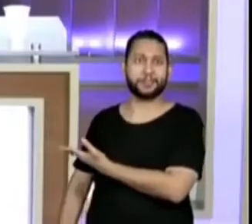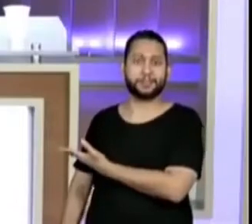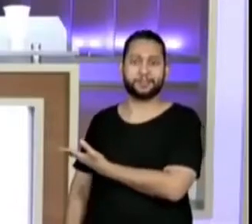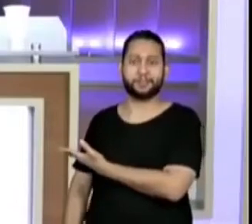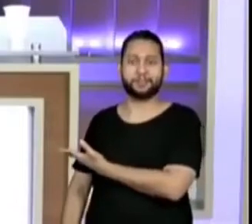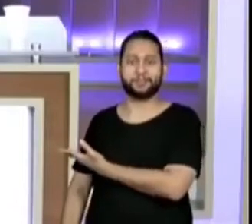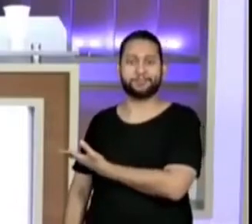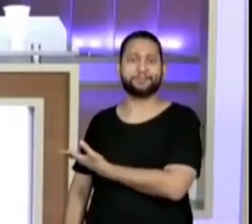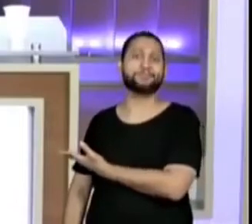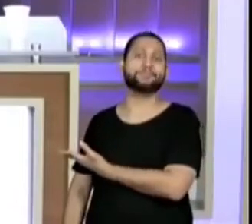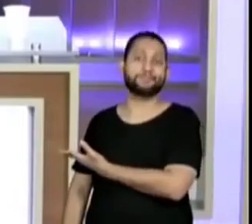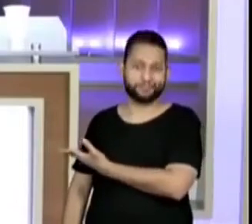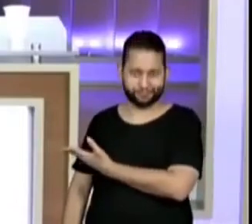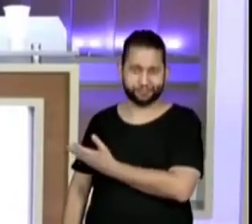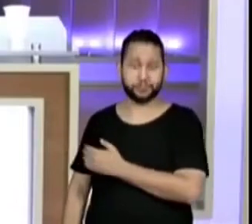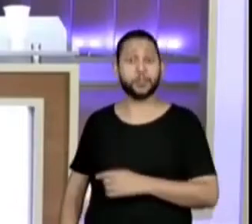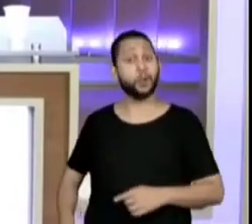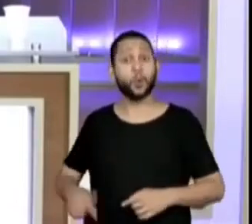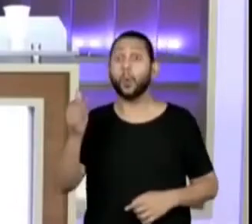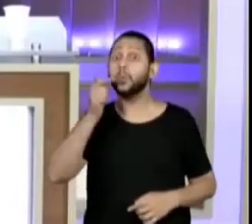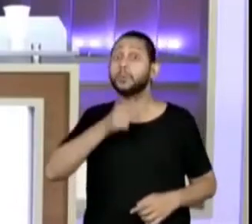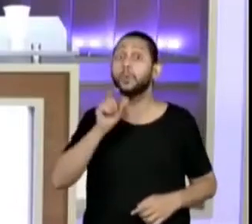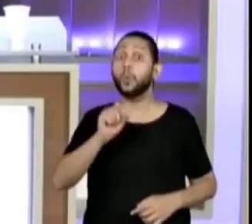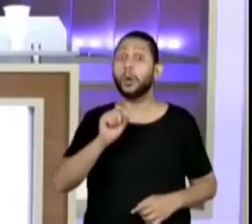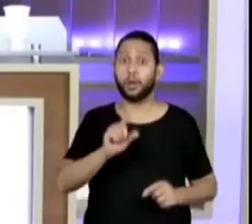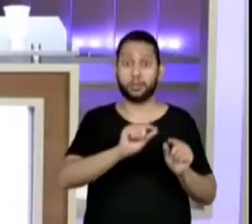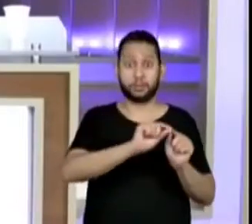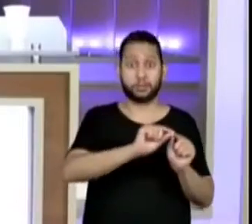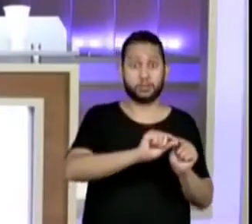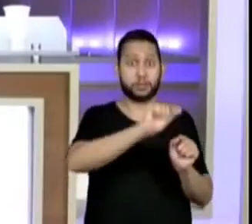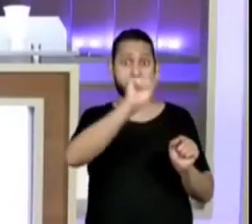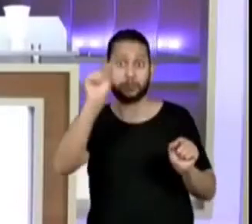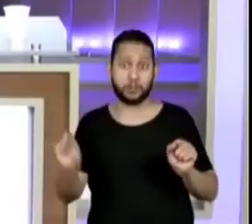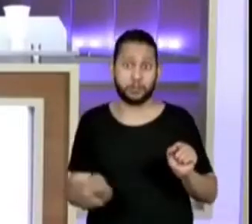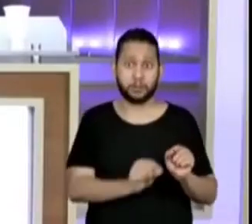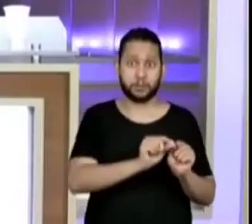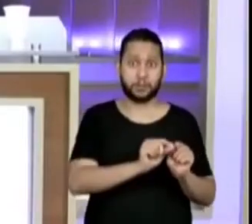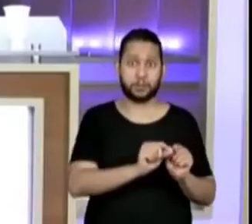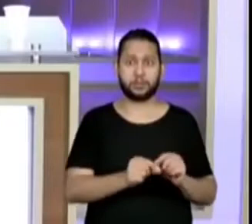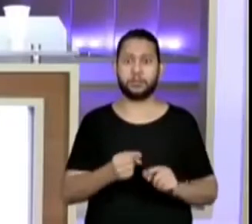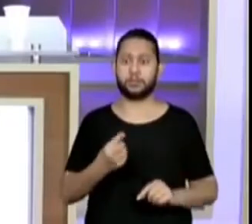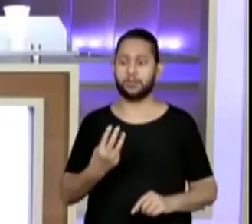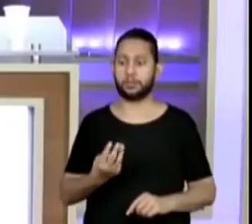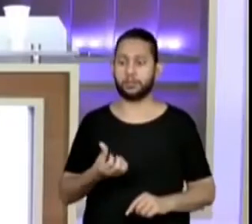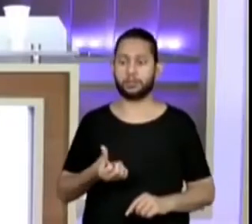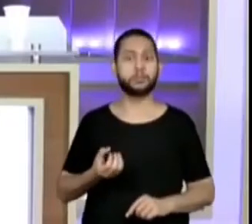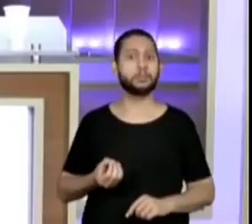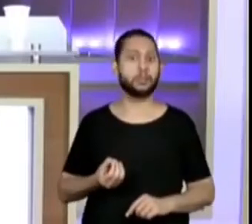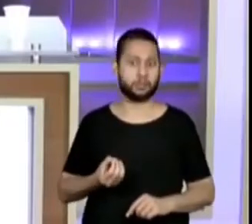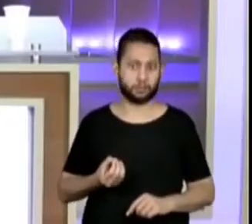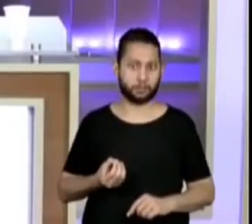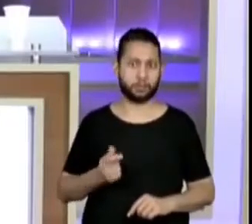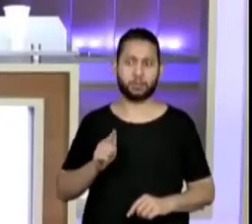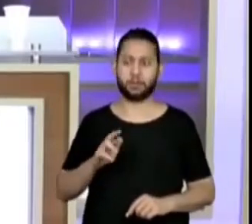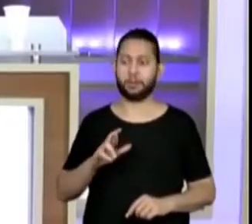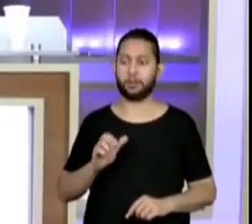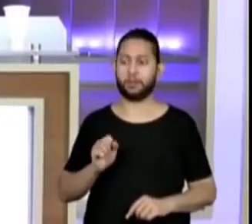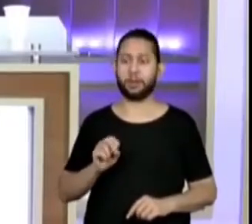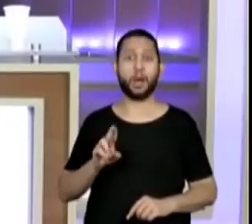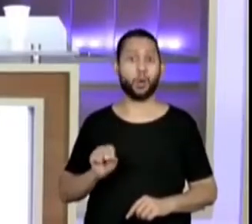circulei. Para eu ter um círculo de 360 graus, tá bom? Que é considerada na geometria uma